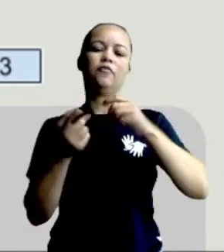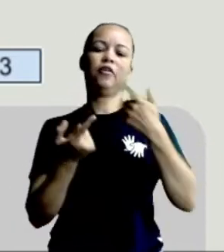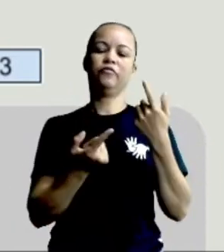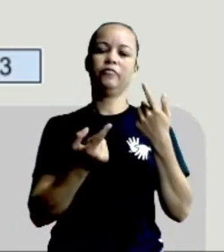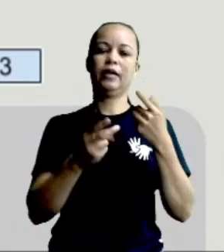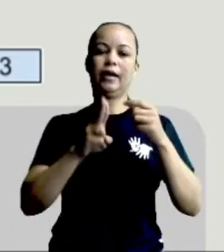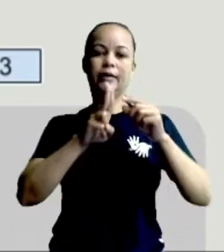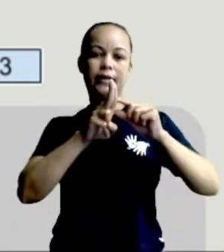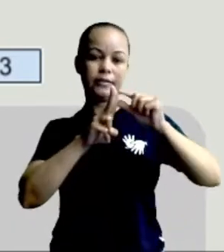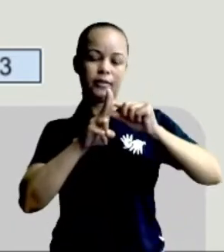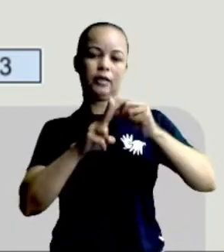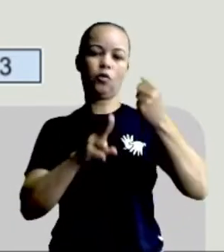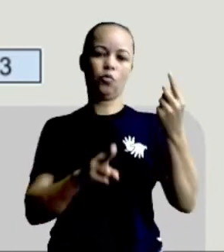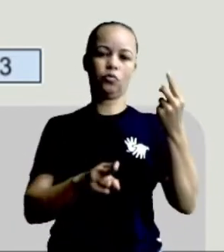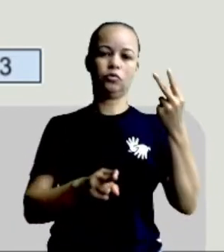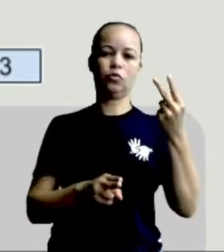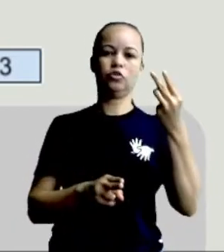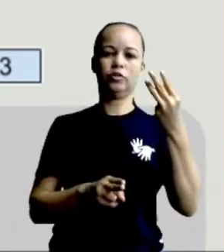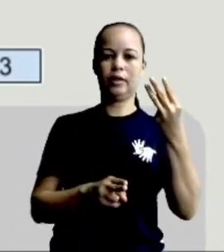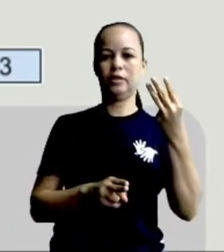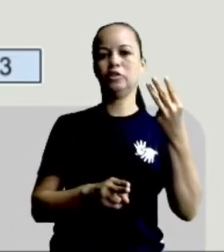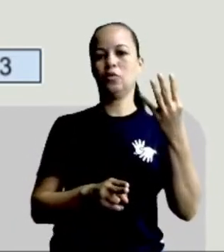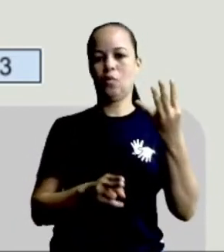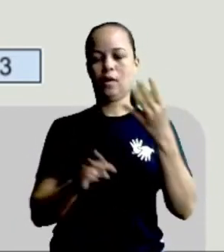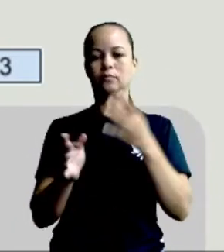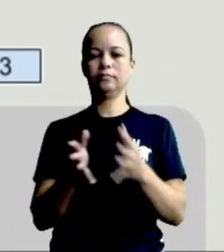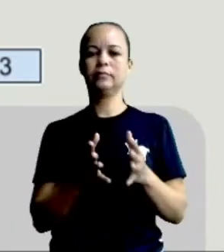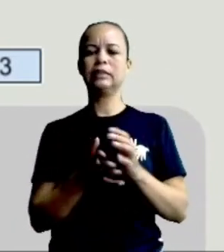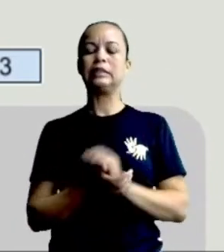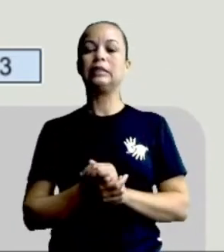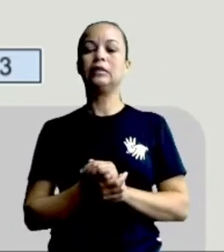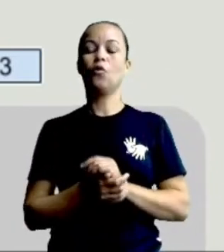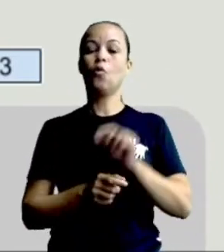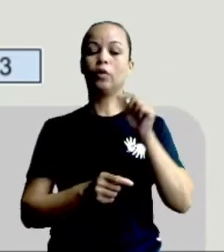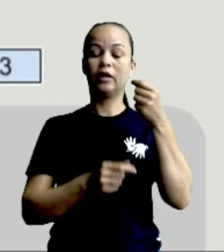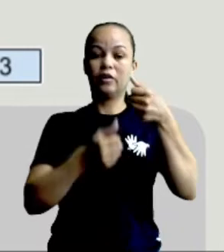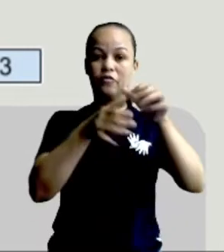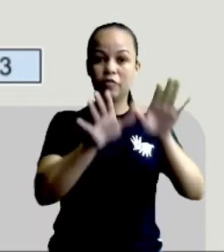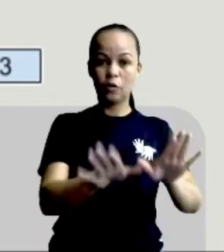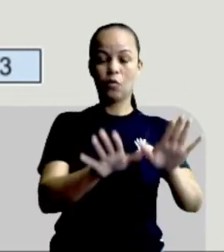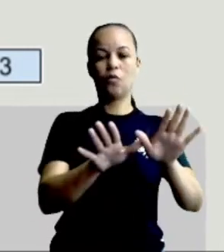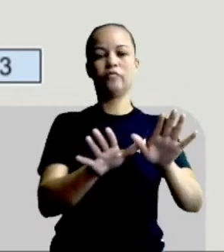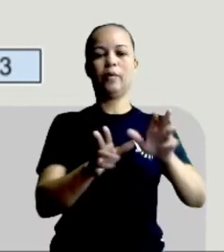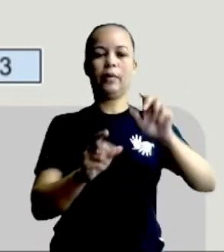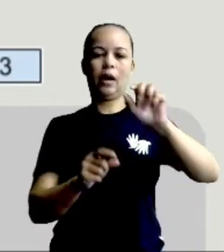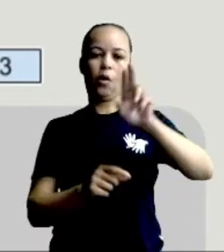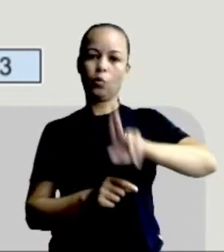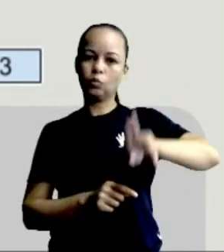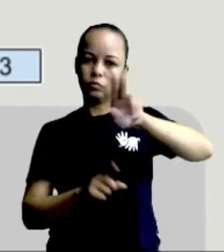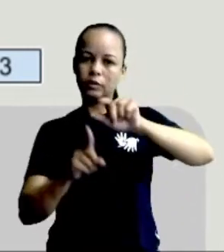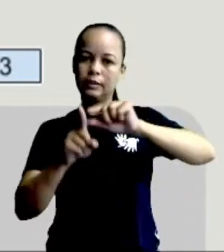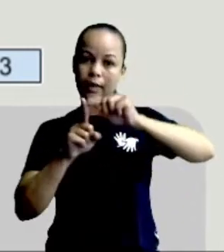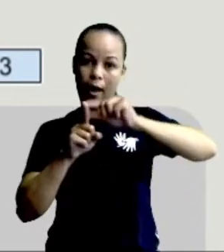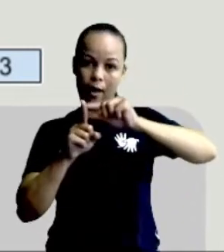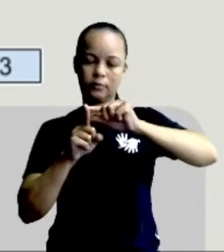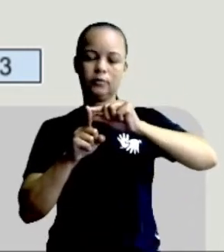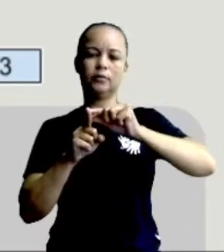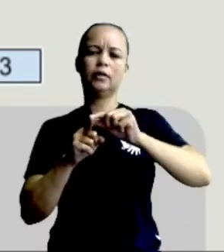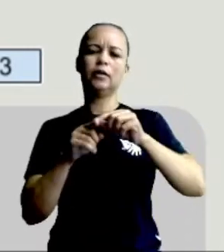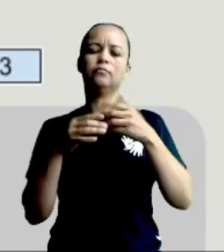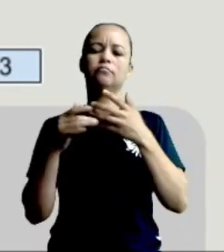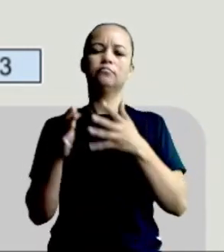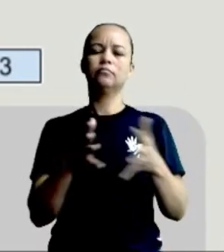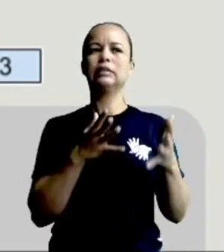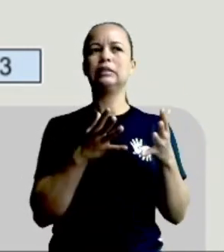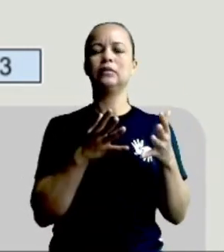e o 4. Lembrando que quando eu escolher o 1 na dezena, o que restou vai para a unidade. Então aí a gente vai ter a